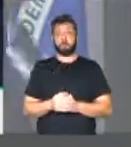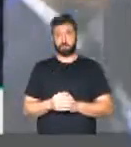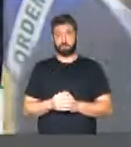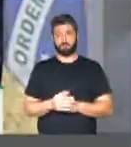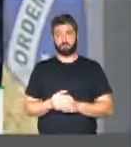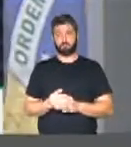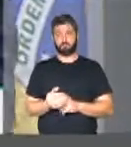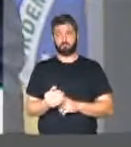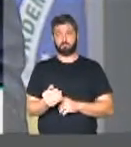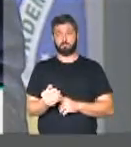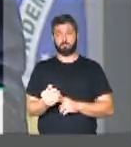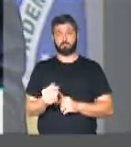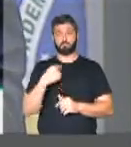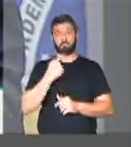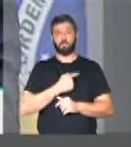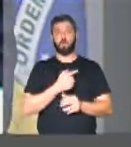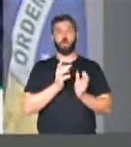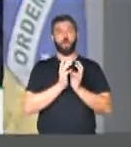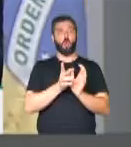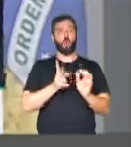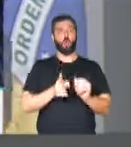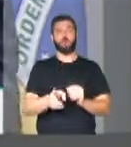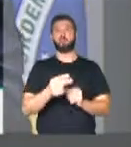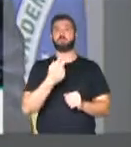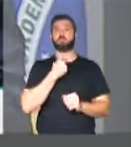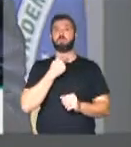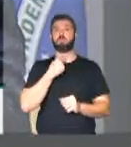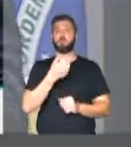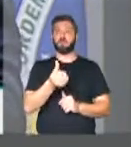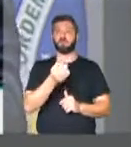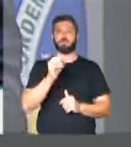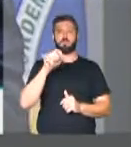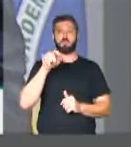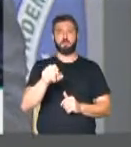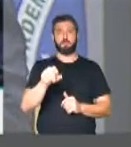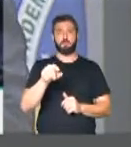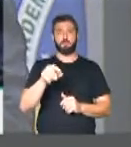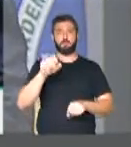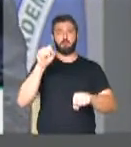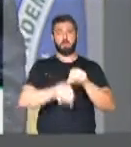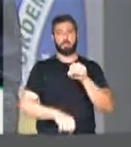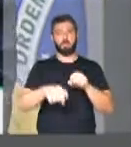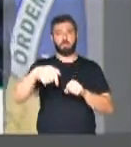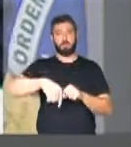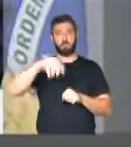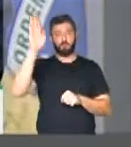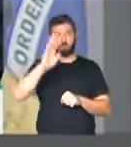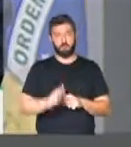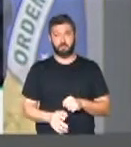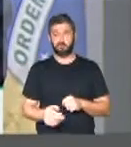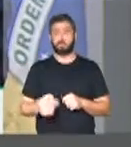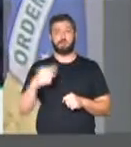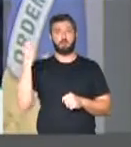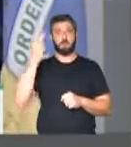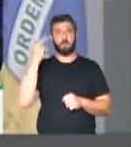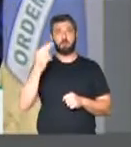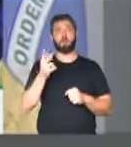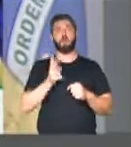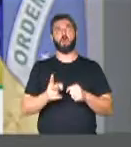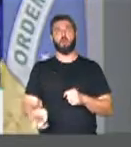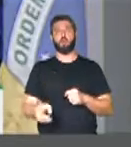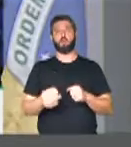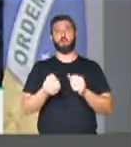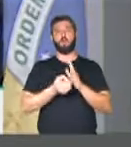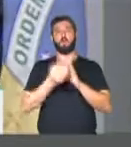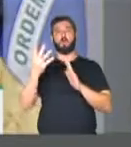favoravelmente. Nós não podemos conviver com 60 mil homicídios no Brasil, não podemos conviver com